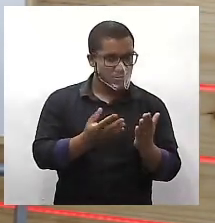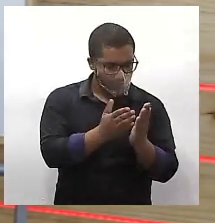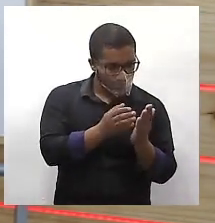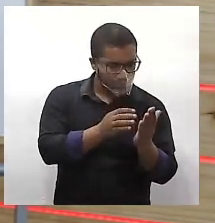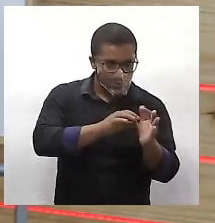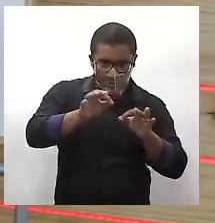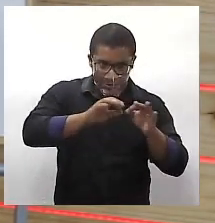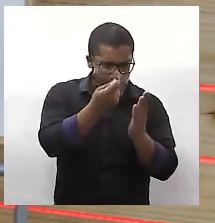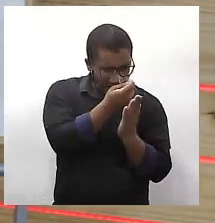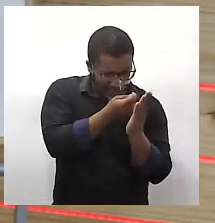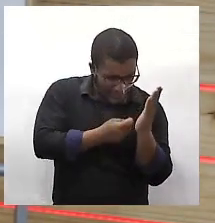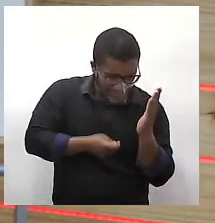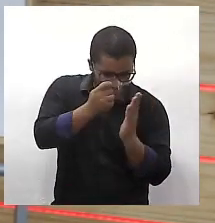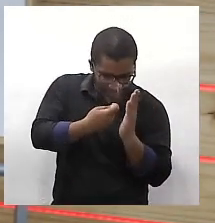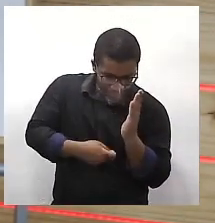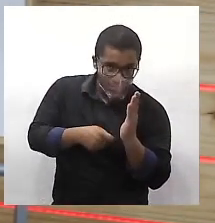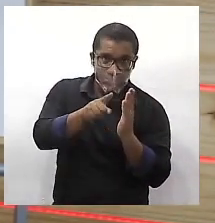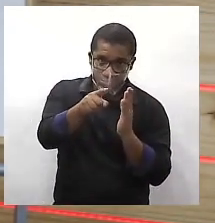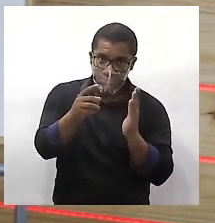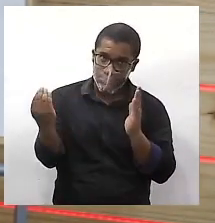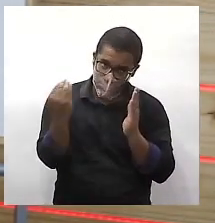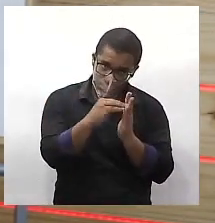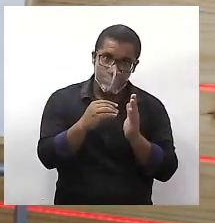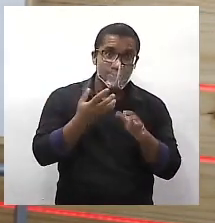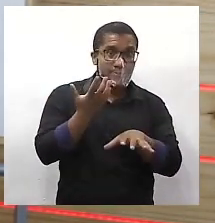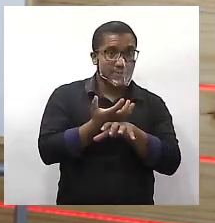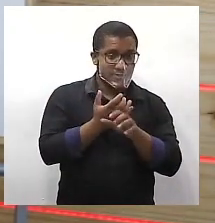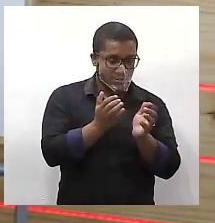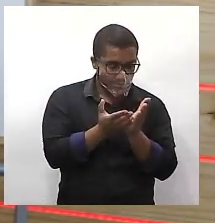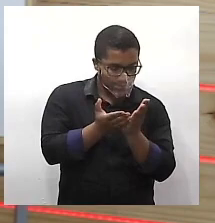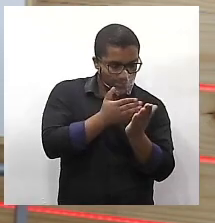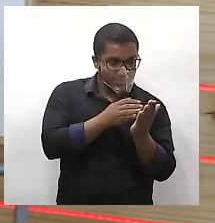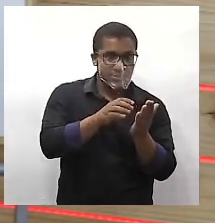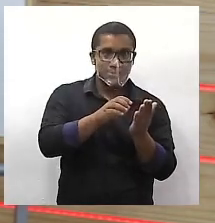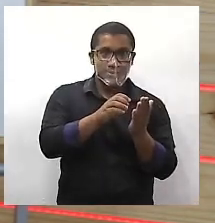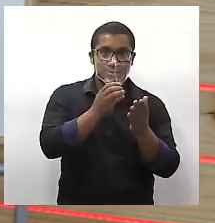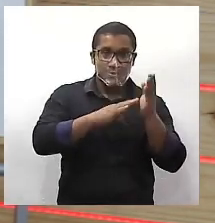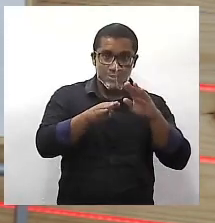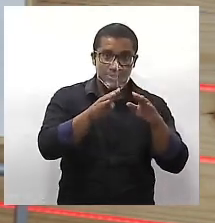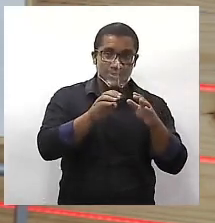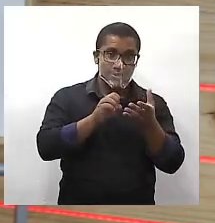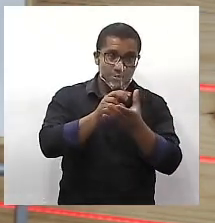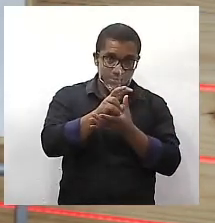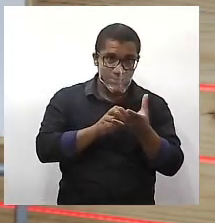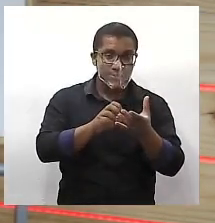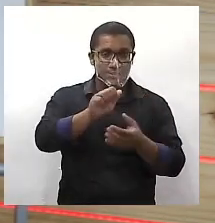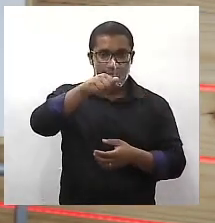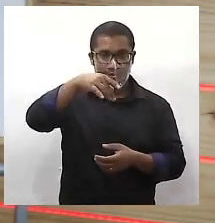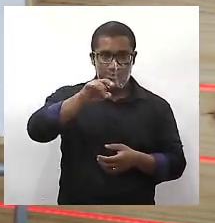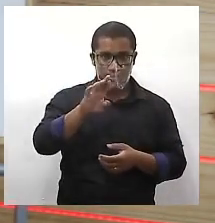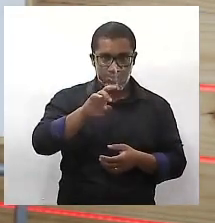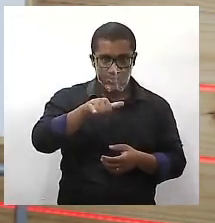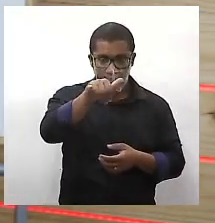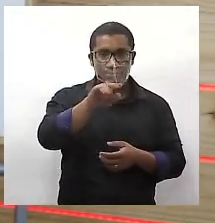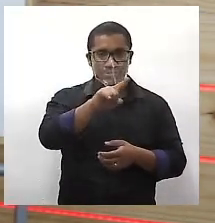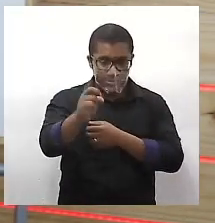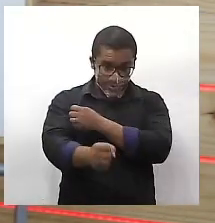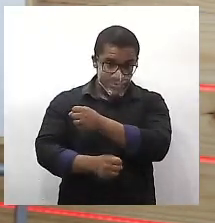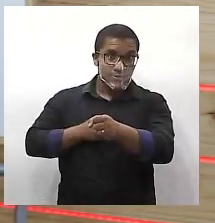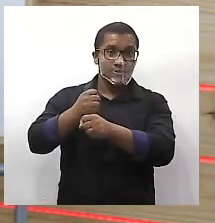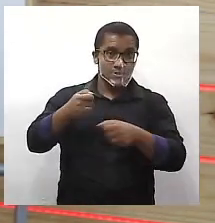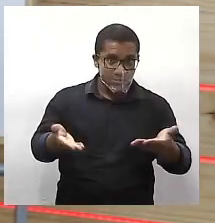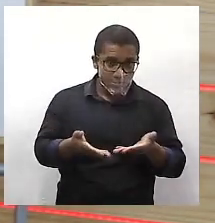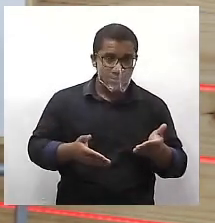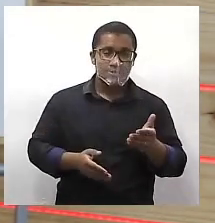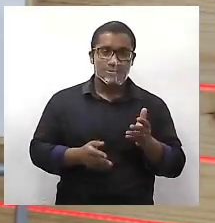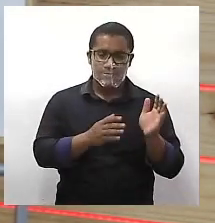para copiar. Bota aí no teu caderno, separa uma matéria, Biologia do KPE, Andrei, porque tu vai me acompanhar o ano todinho. Olha para cá. Quando a gente